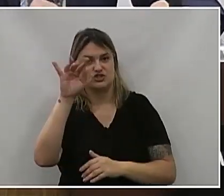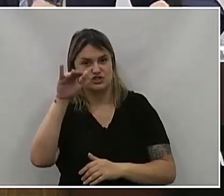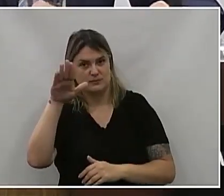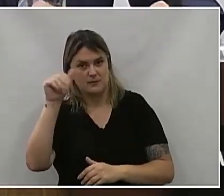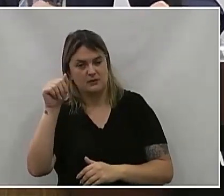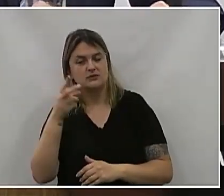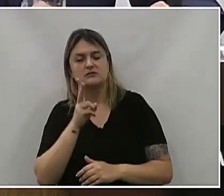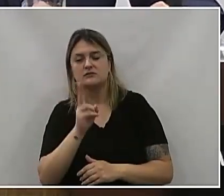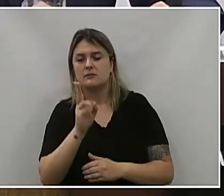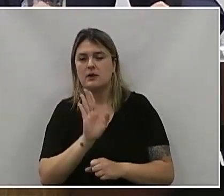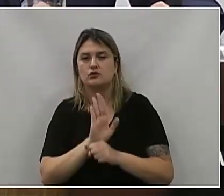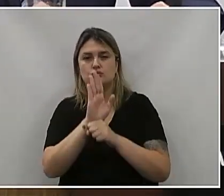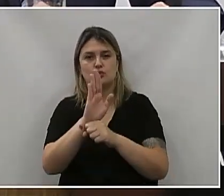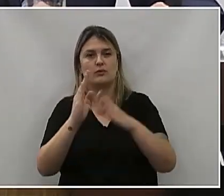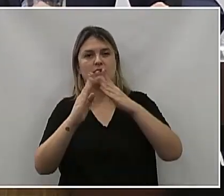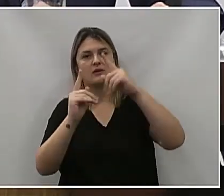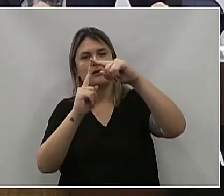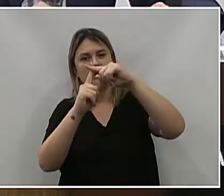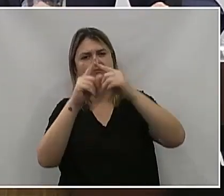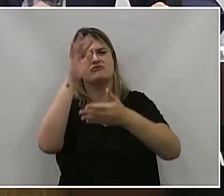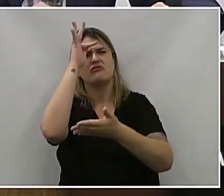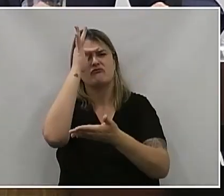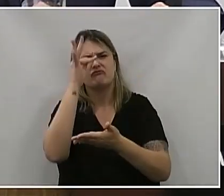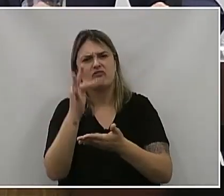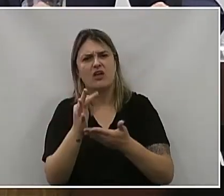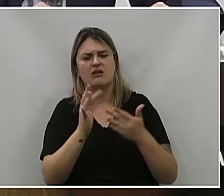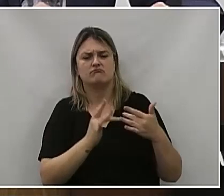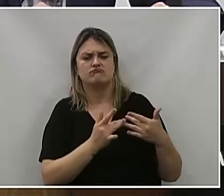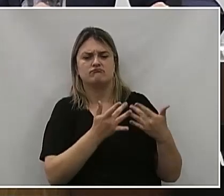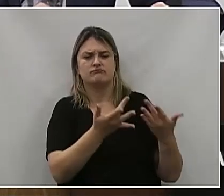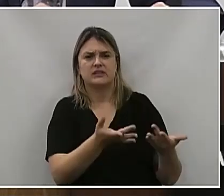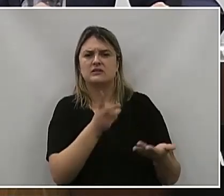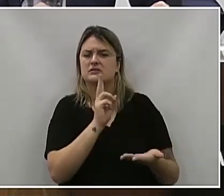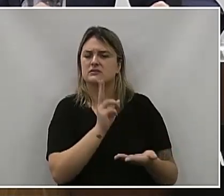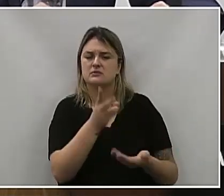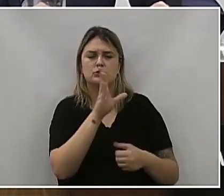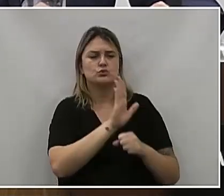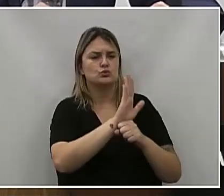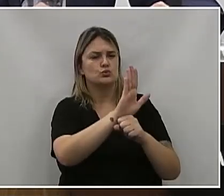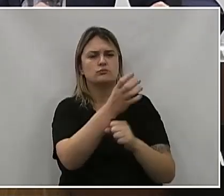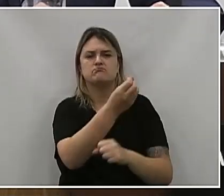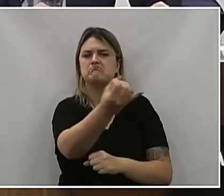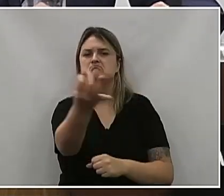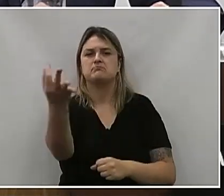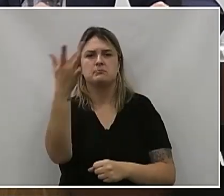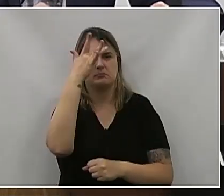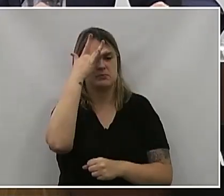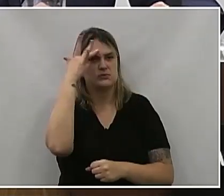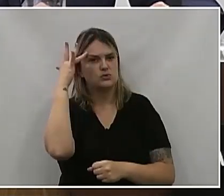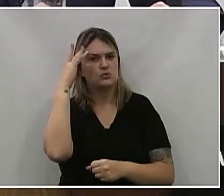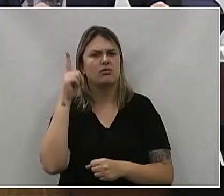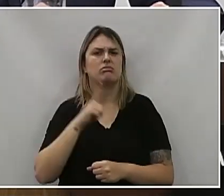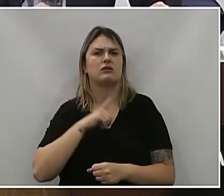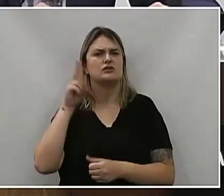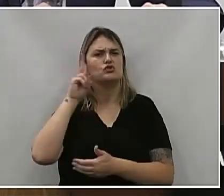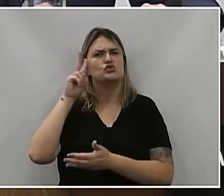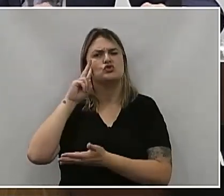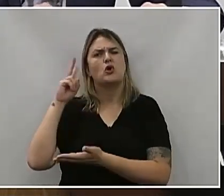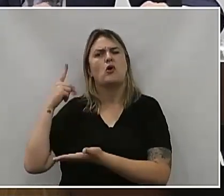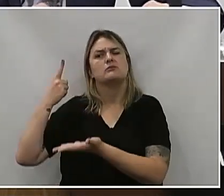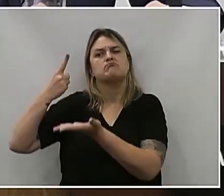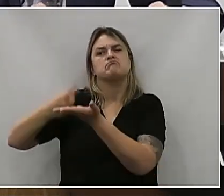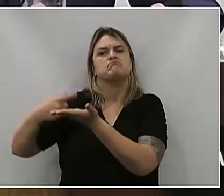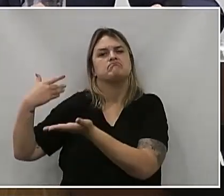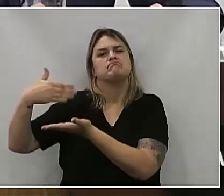dedicação à igreja, à fé e à caridade tocaram profundamente a vida de inúmeras pessoas, deixando um legado que será lembrado